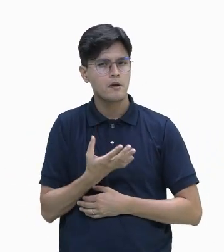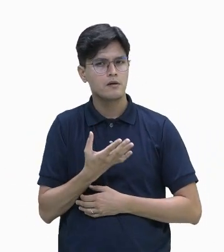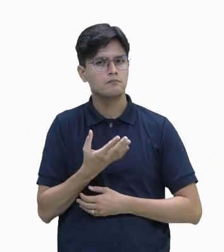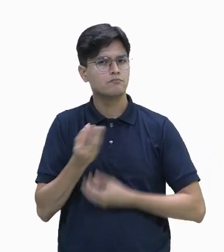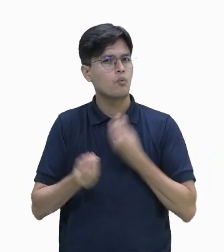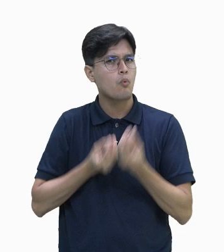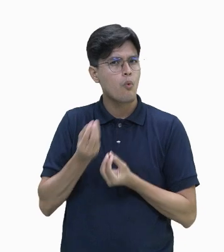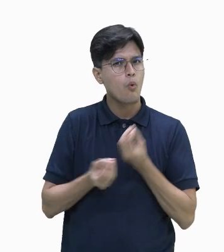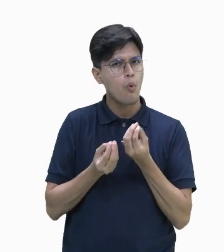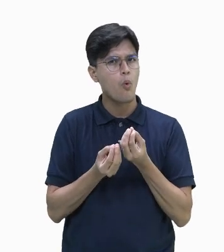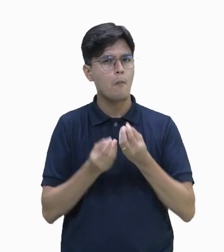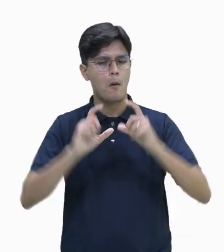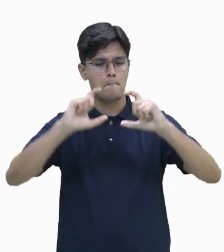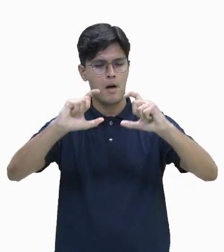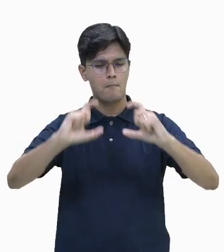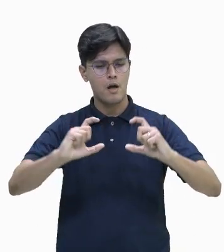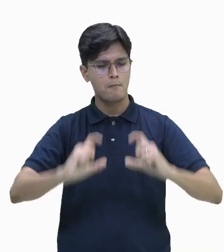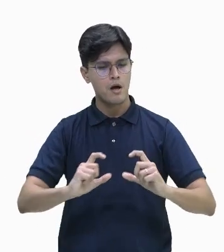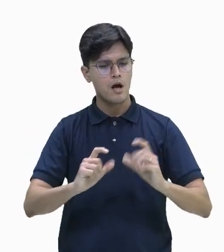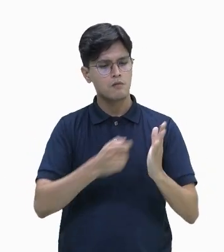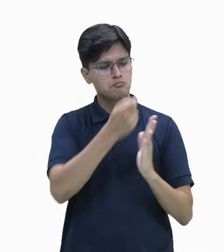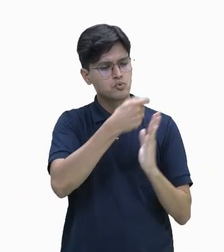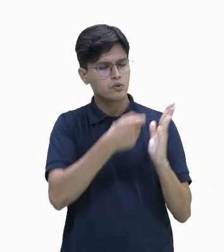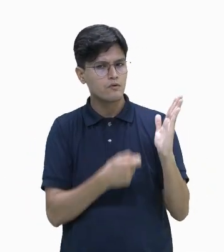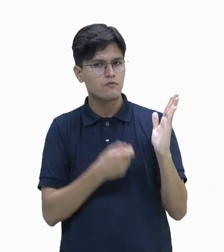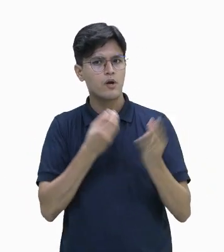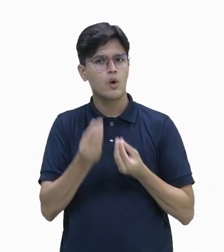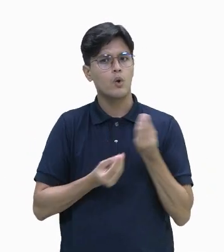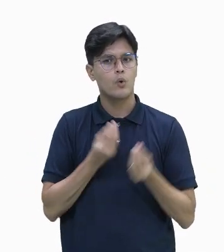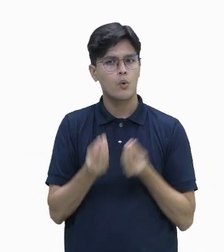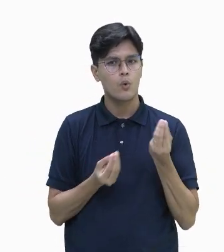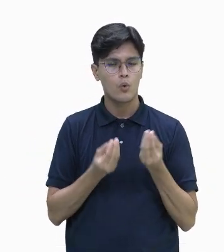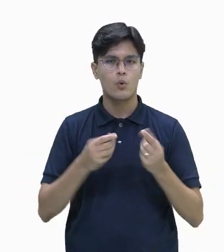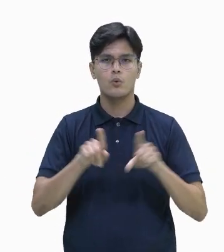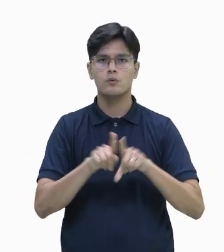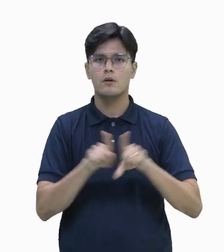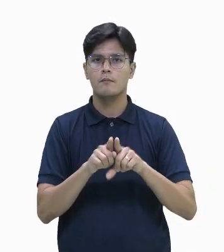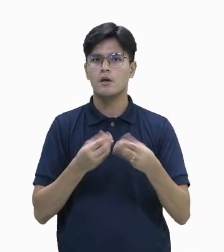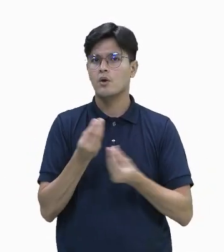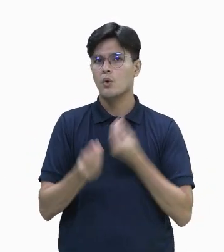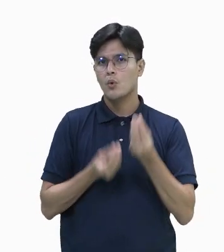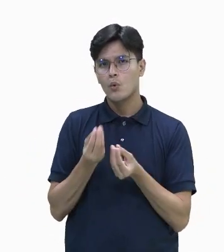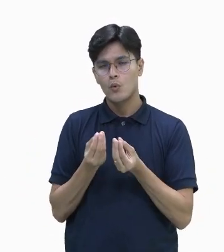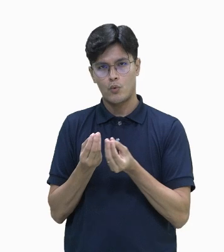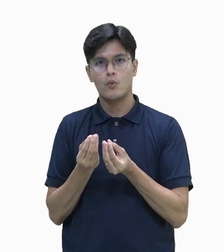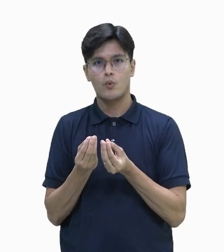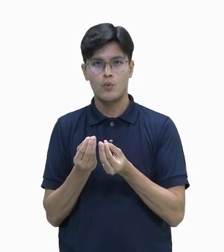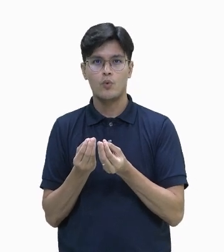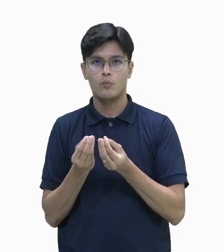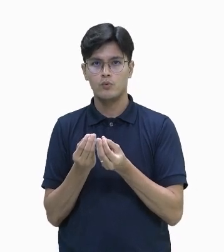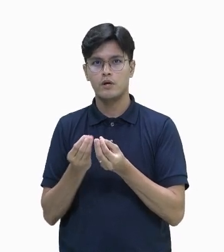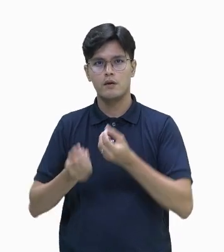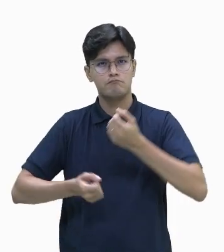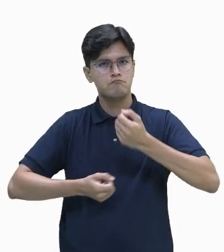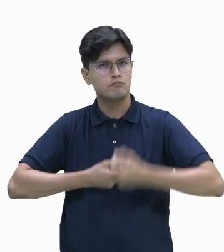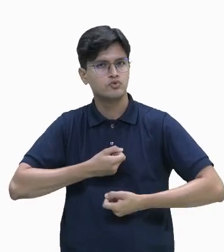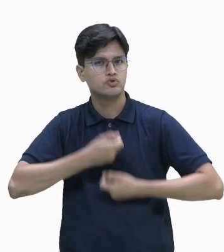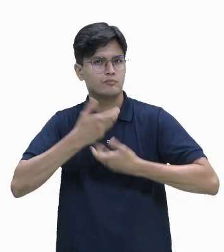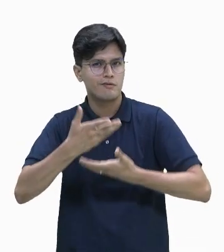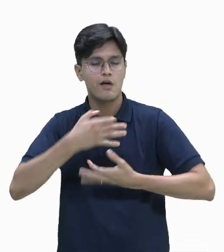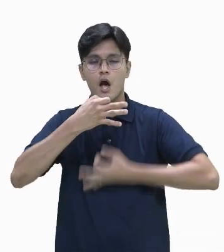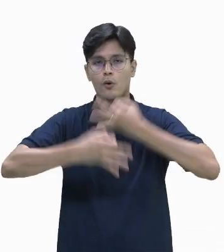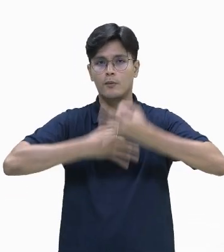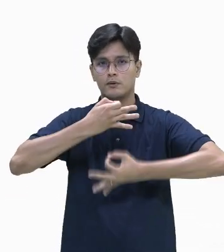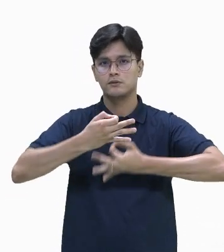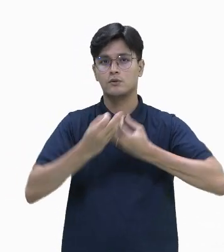esses parágrafos? De que forma eu posso, então, fazer esse processo de construção da argumentação? Bom, aqui vão algumas